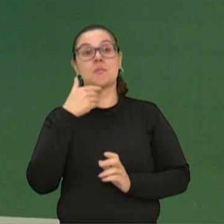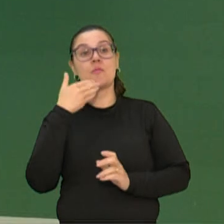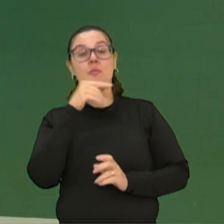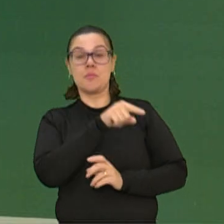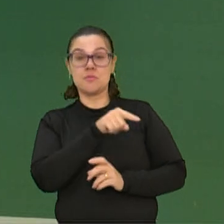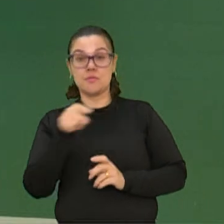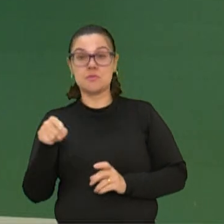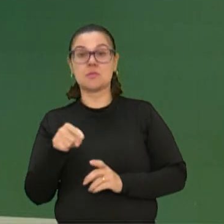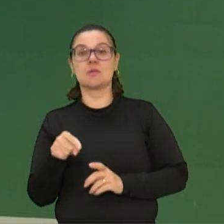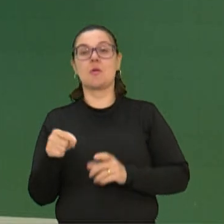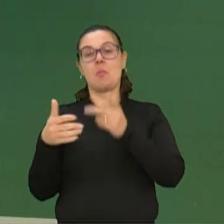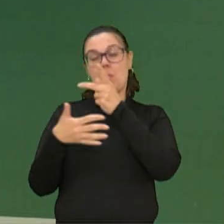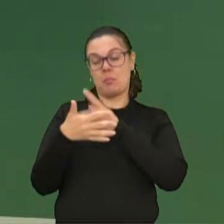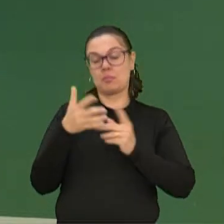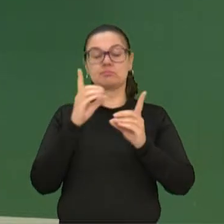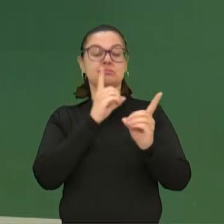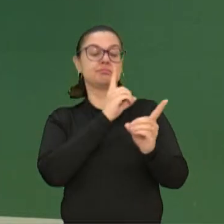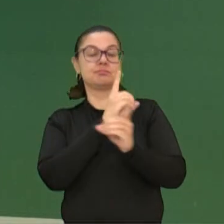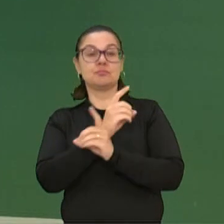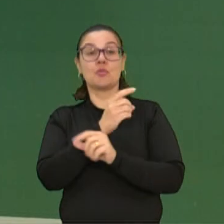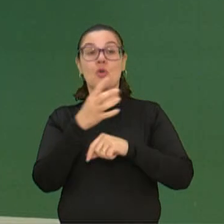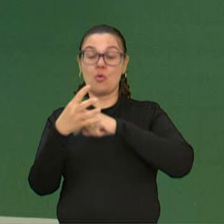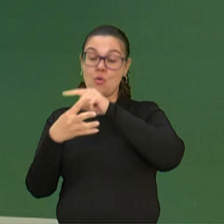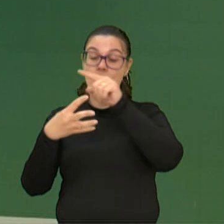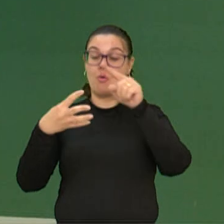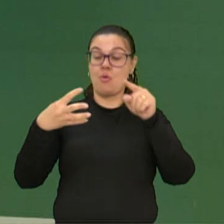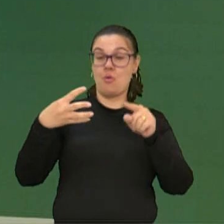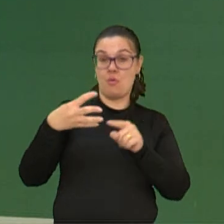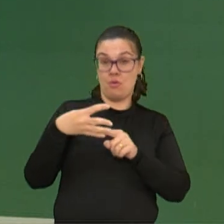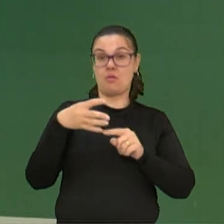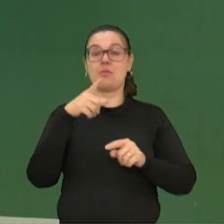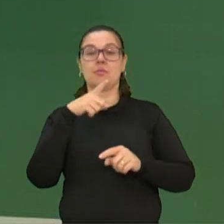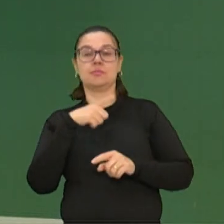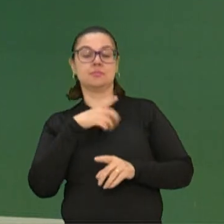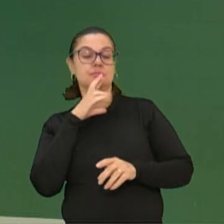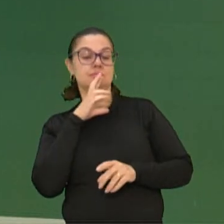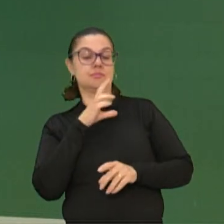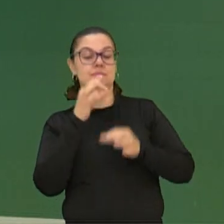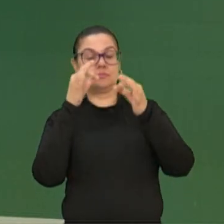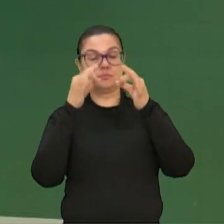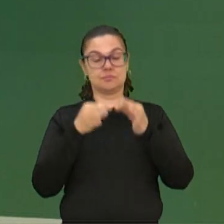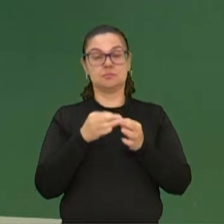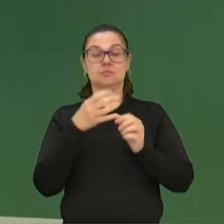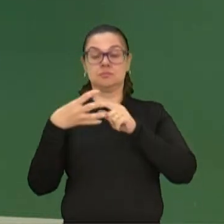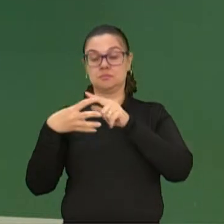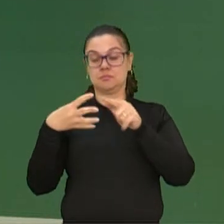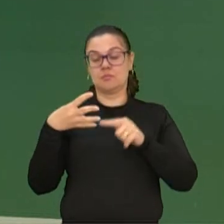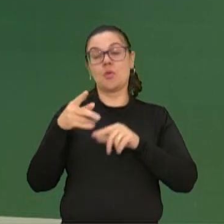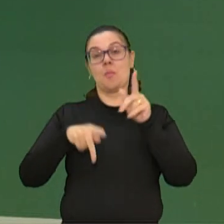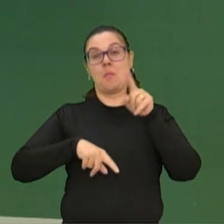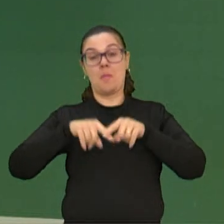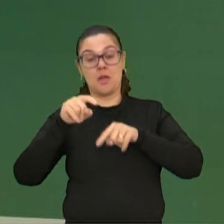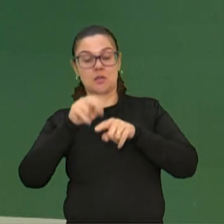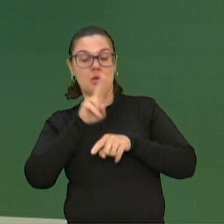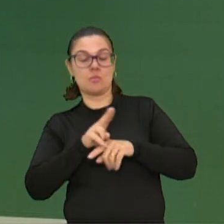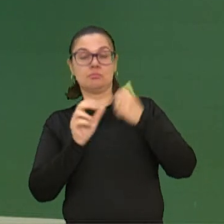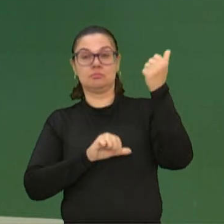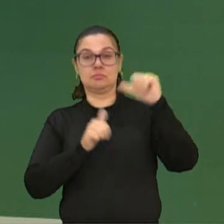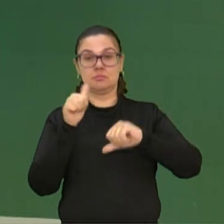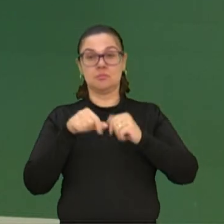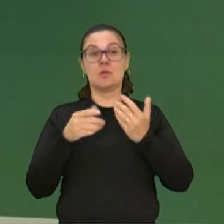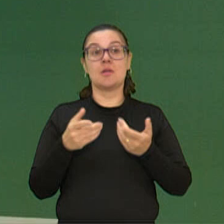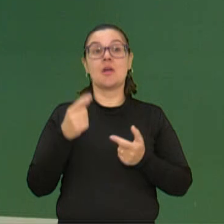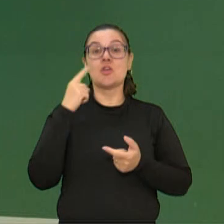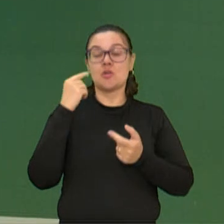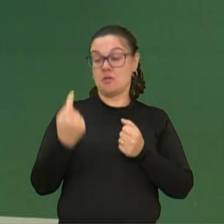que você procure identificar qual alternativa que contempla os instrumentos de avaliação. Então, a